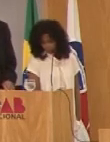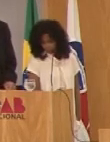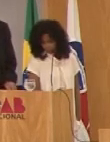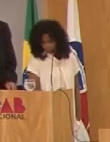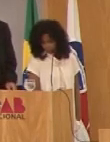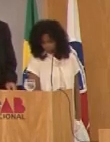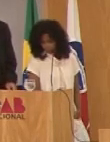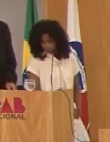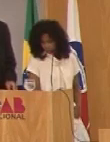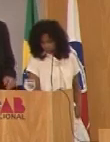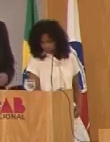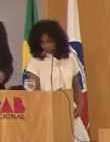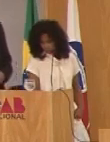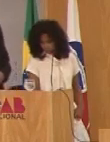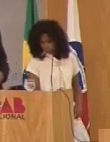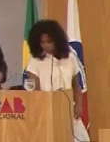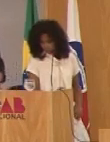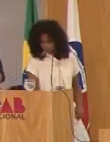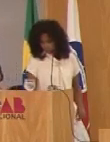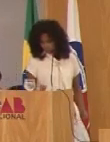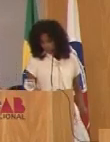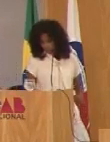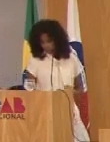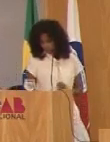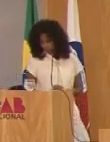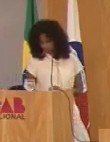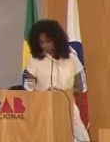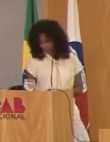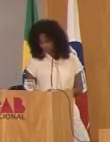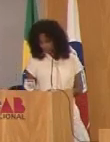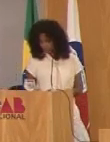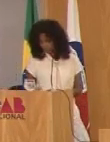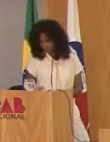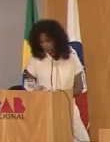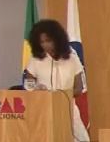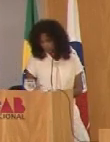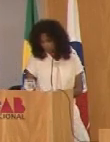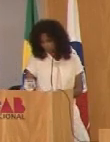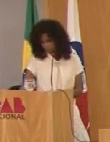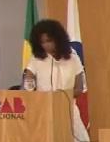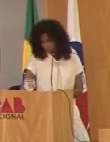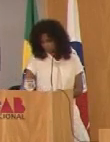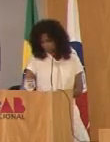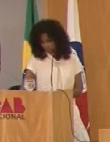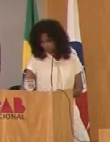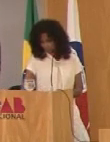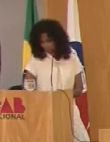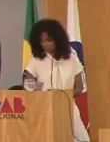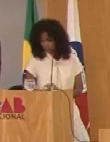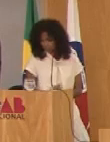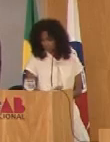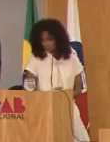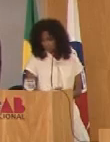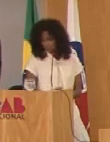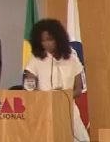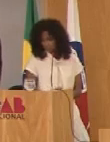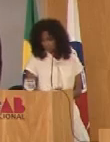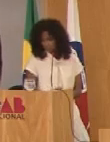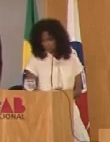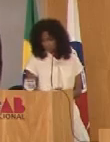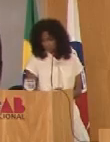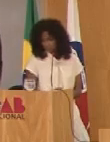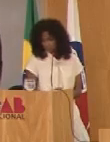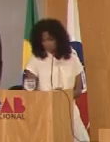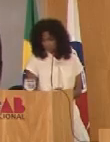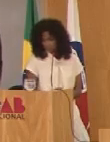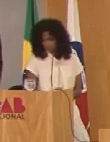orador enfrentaram e viveram. Mas elas foram, repito, fiéis ao seu momento histórico. Sejamos